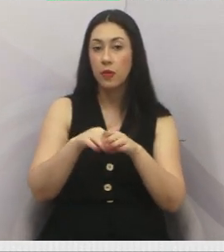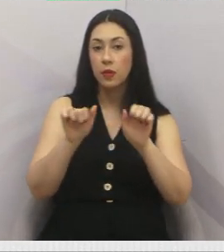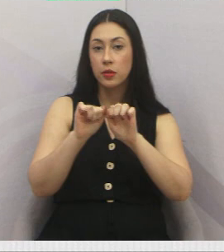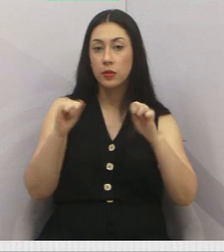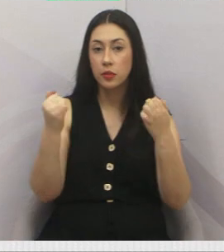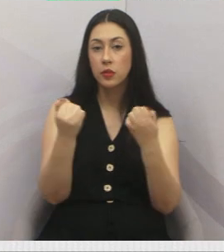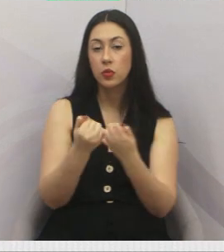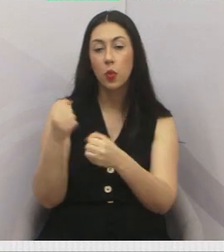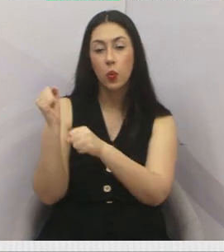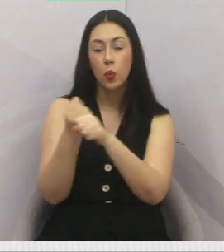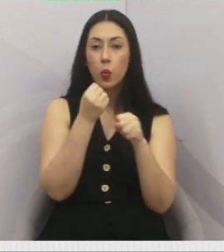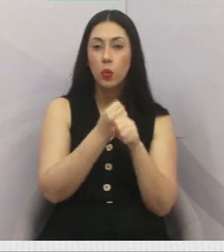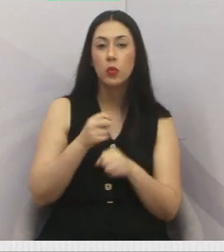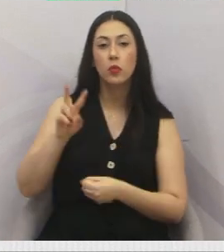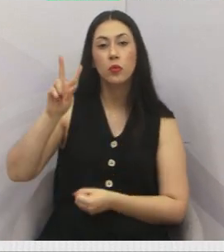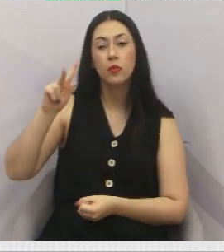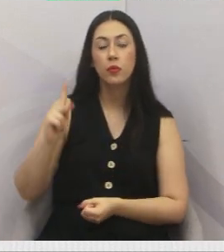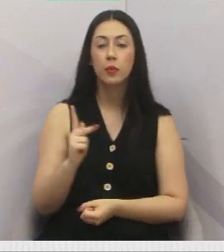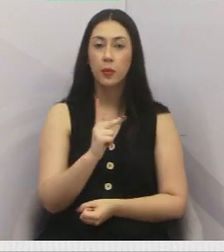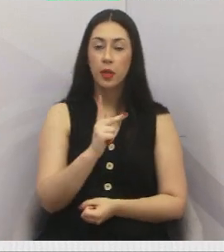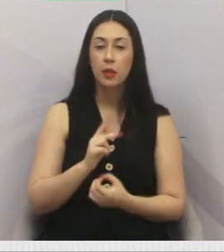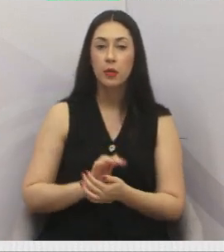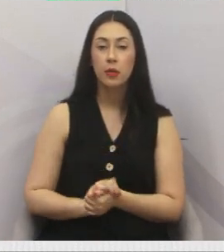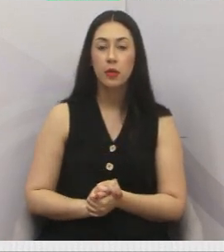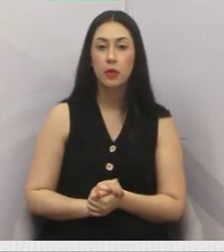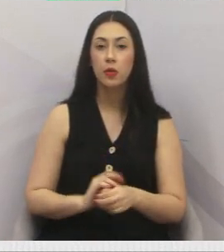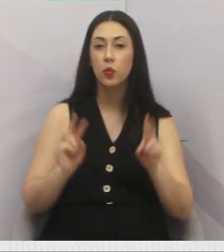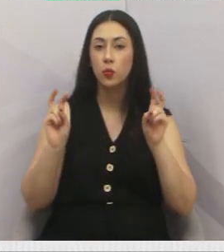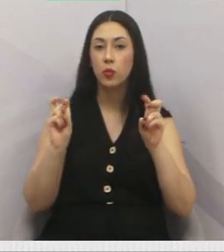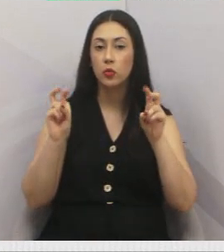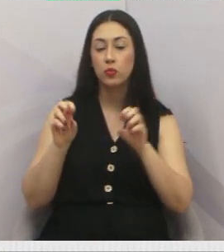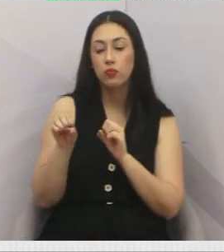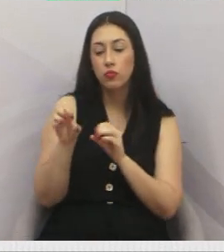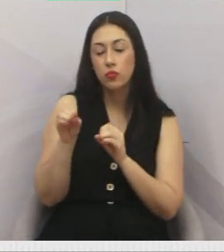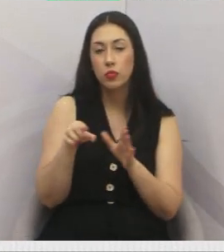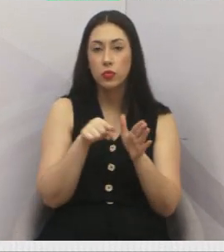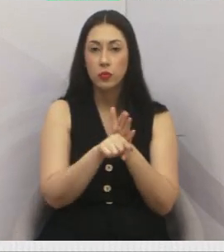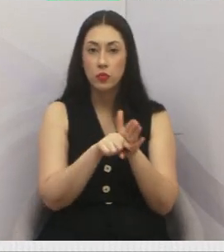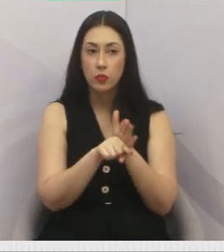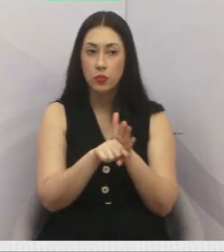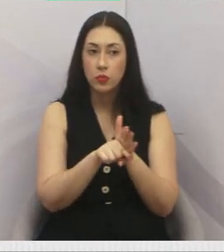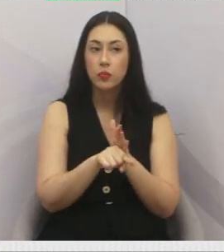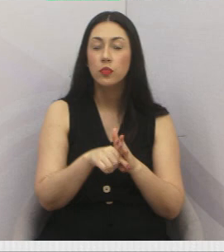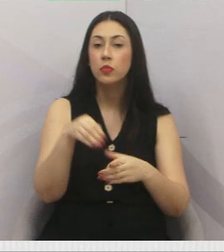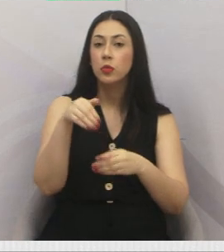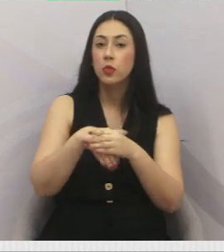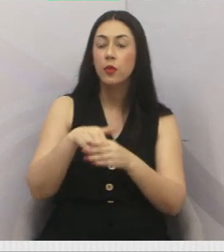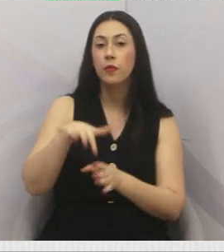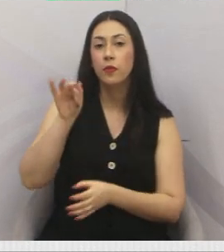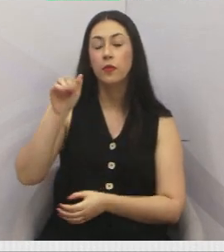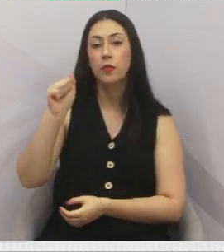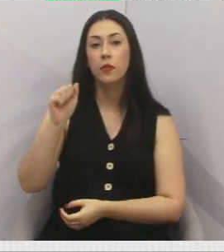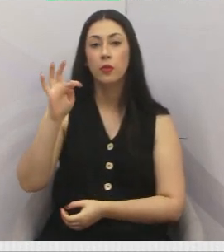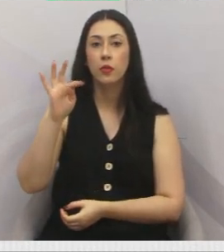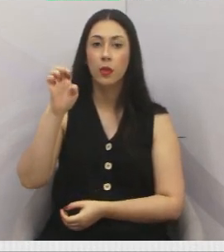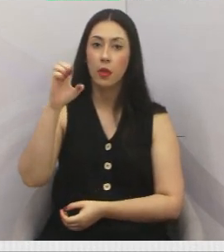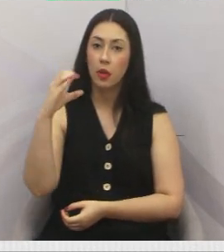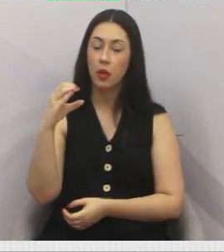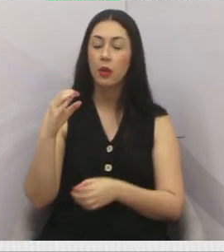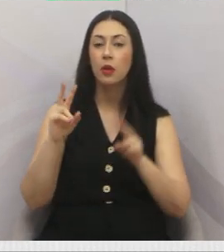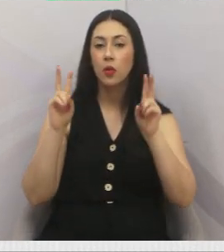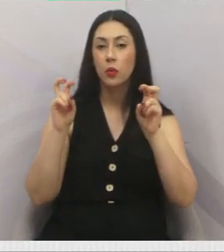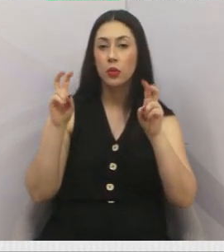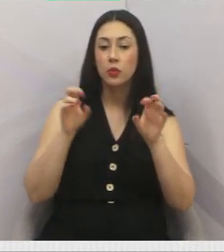das Construtoras do Vale do Paraíba, a Convap. Segmento entidades acadêmicas e de pesquisa, um voto FATEC. E